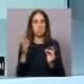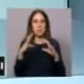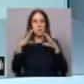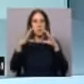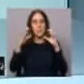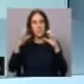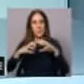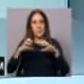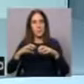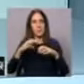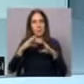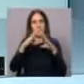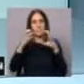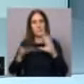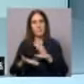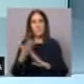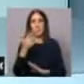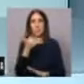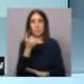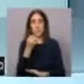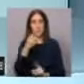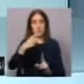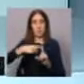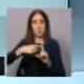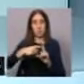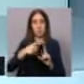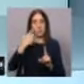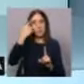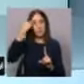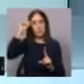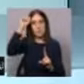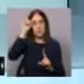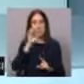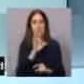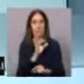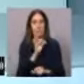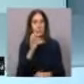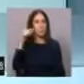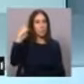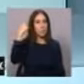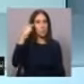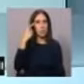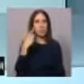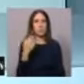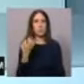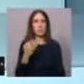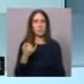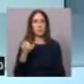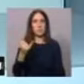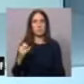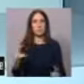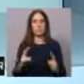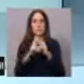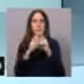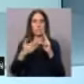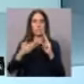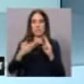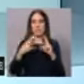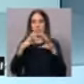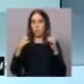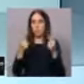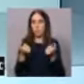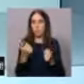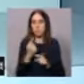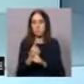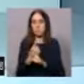chuva, temperaturas de 20 graus para Berlim, 14 graus para Londres e depois Paris com 17 graus, céu pouco nublado, tal